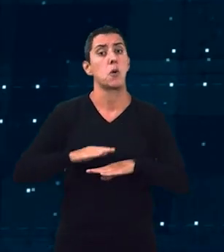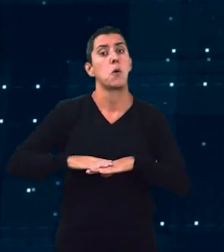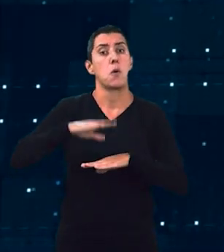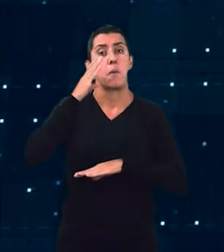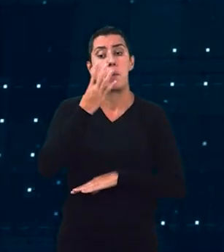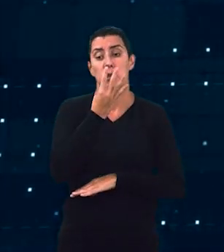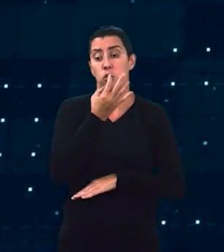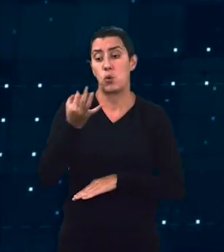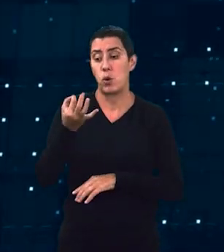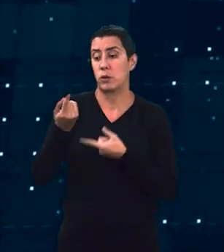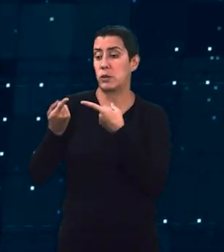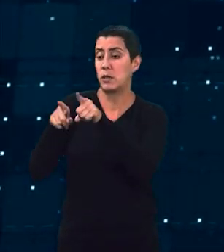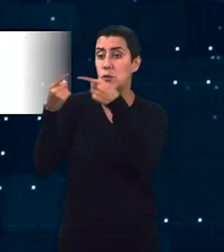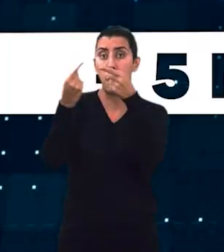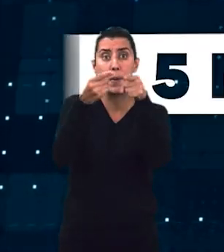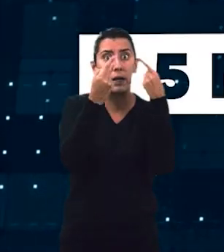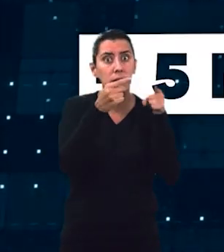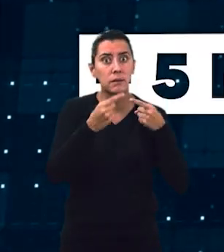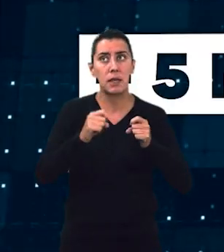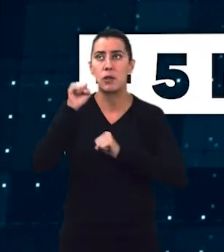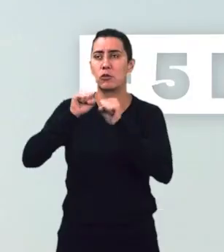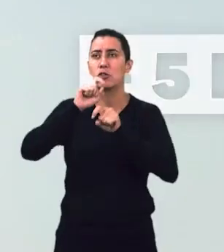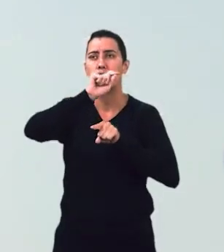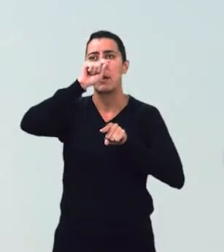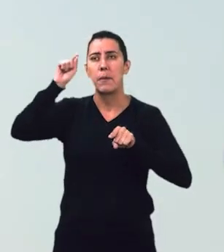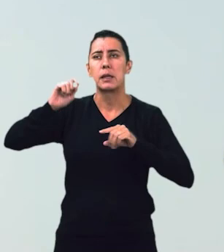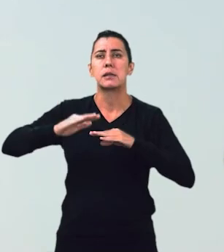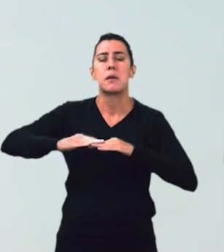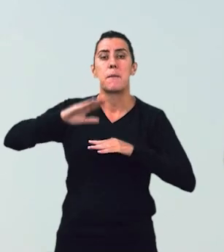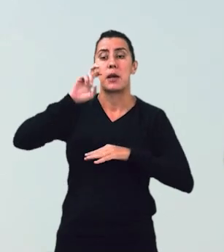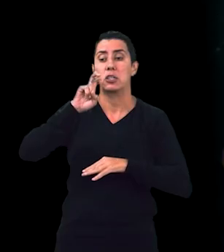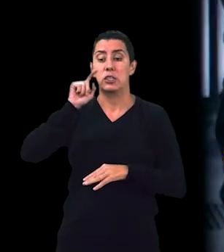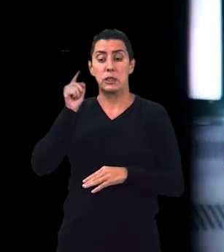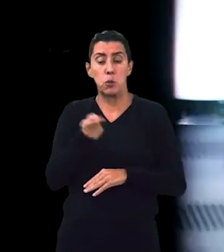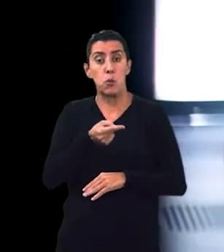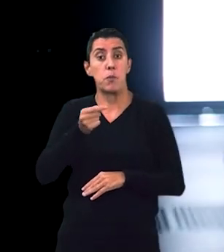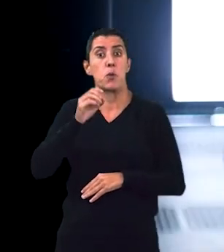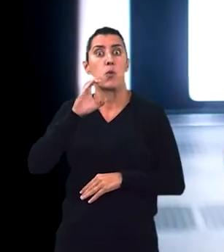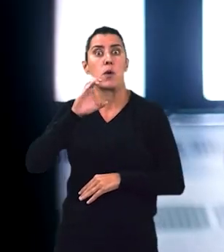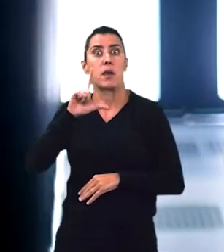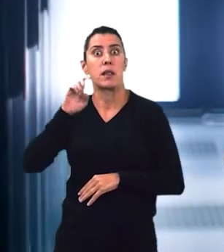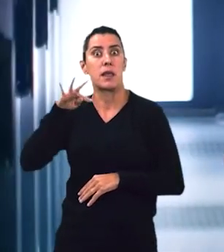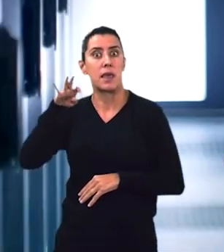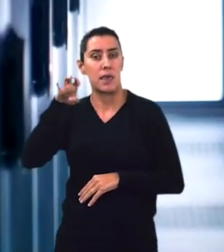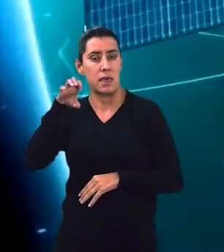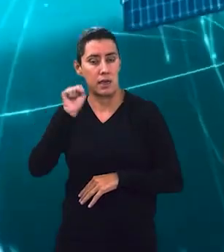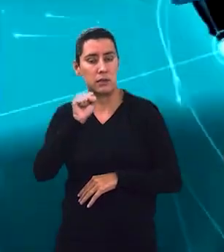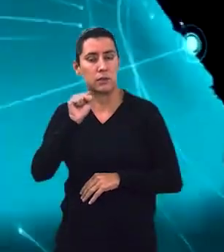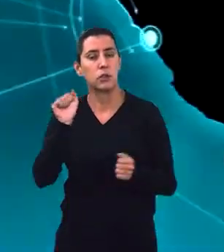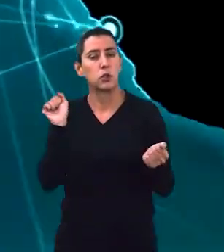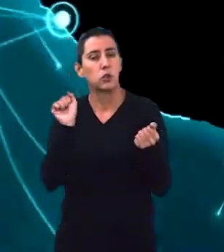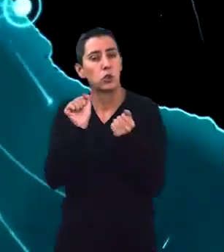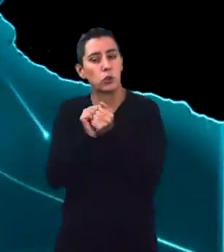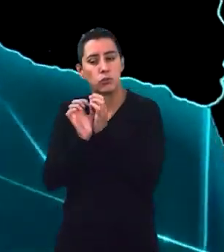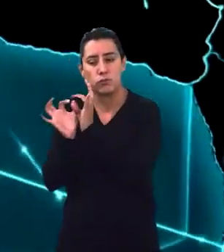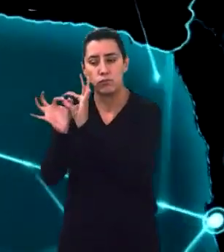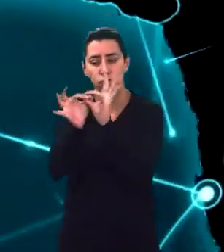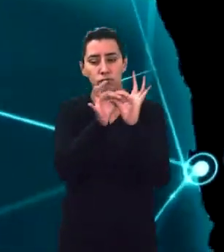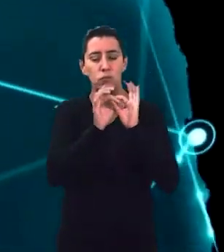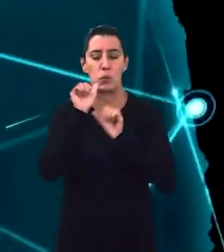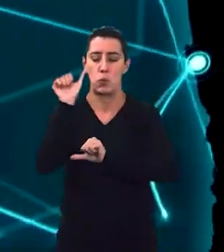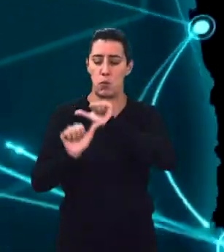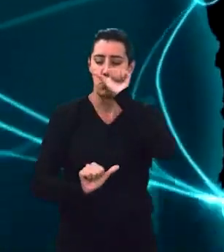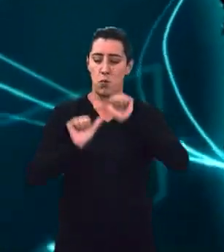do ecossistema para atender a mais de 5 mil clientes. E juntos, pavimentamos o caminho para a transformação digital do